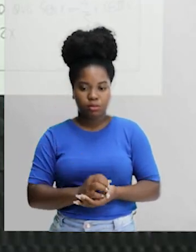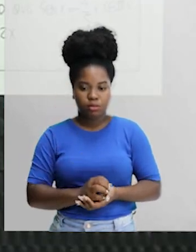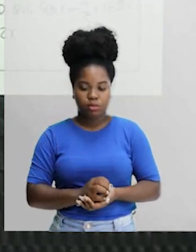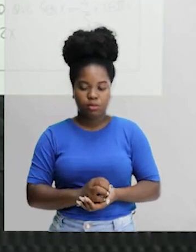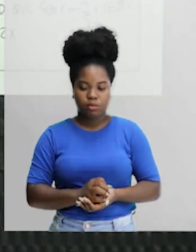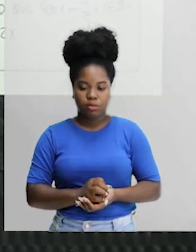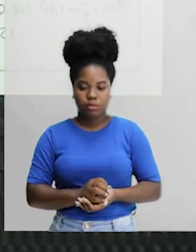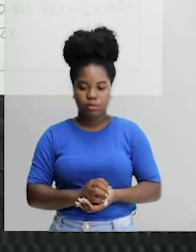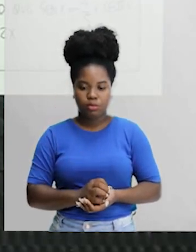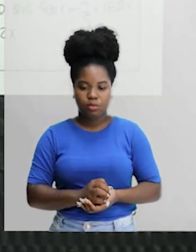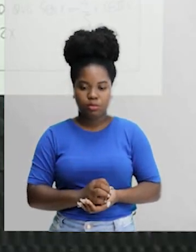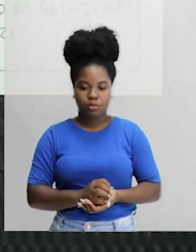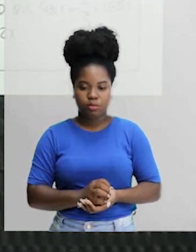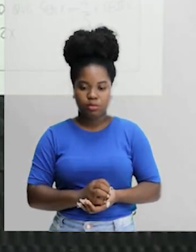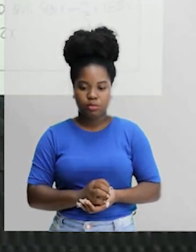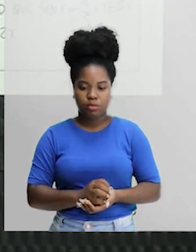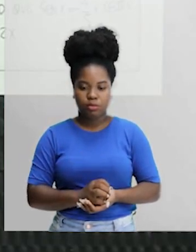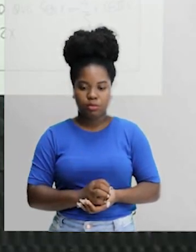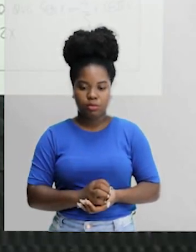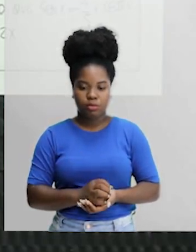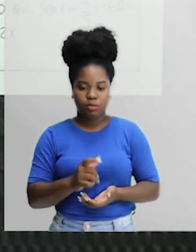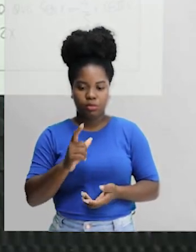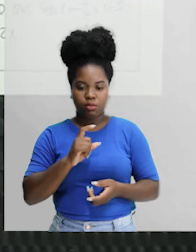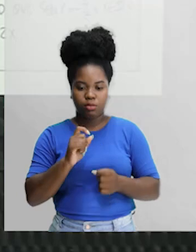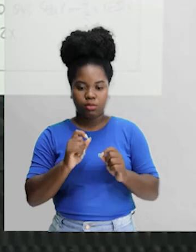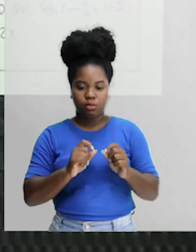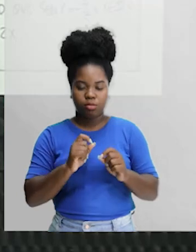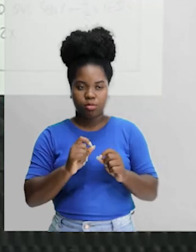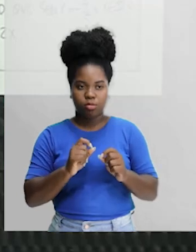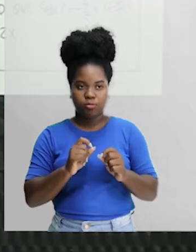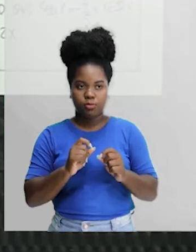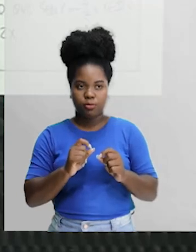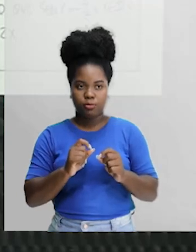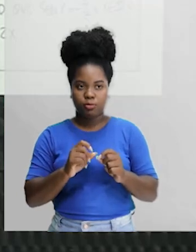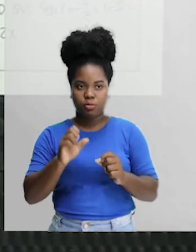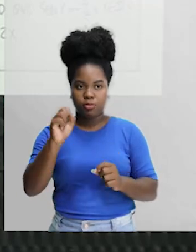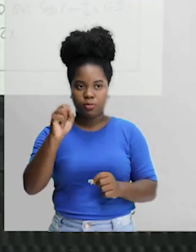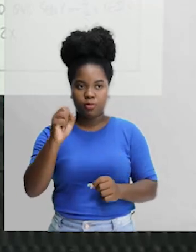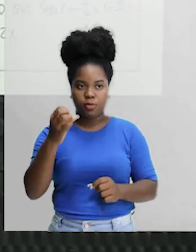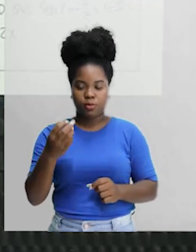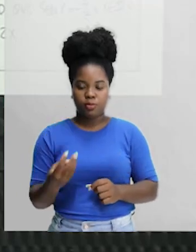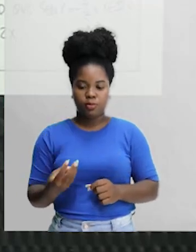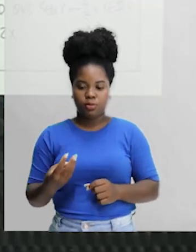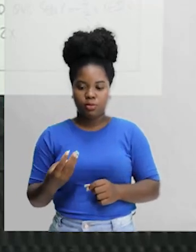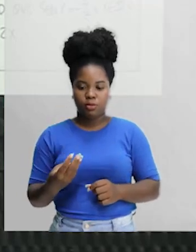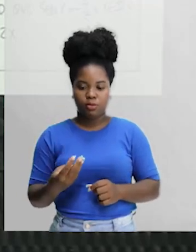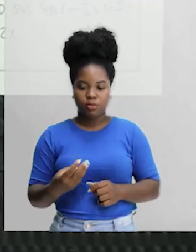Certo? Então, você vai ter aqui 8/3.